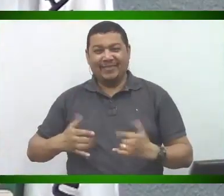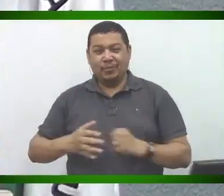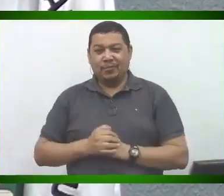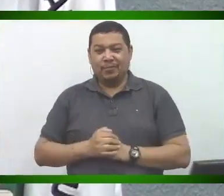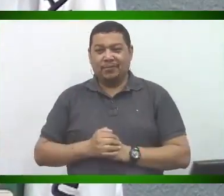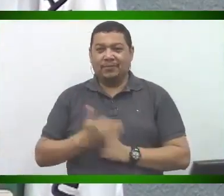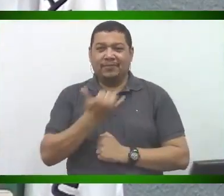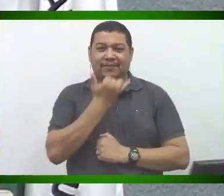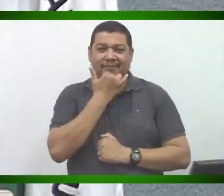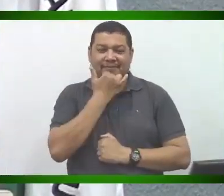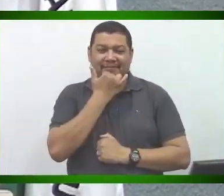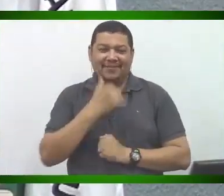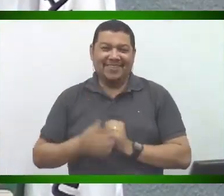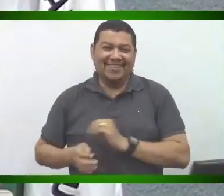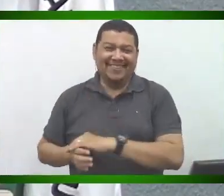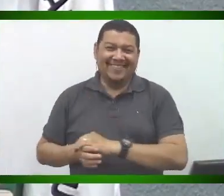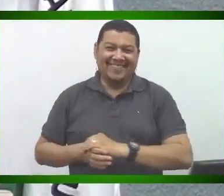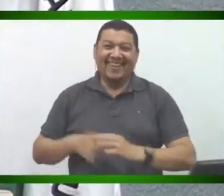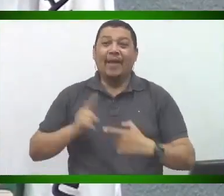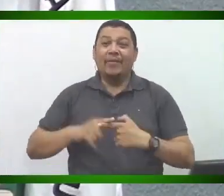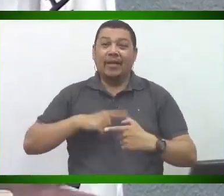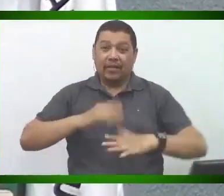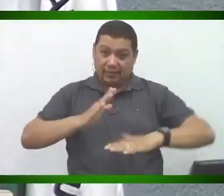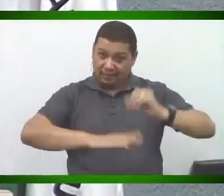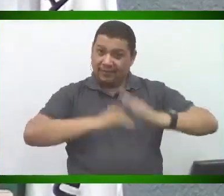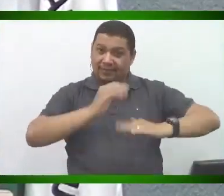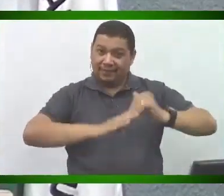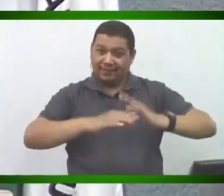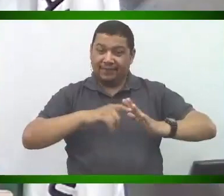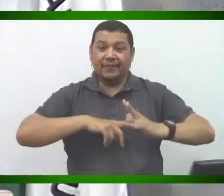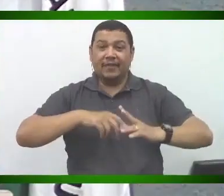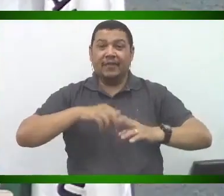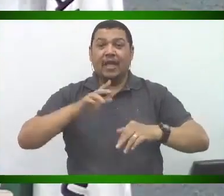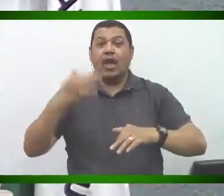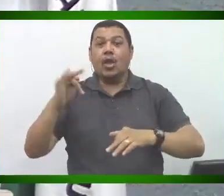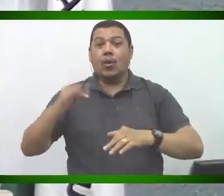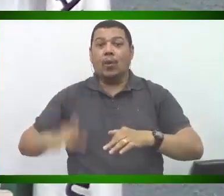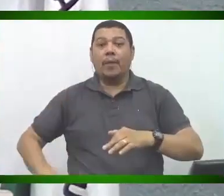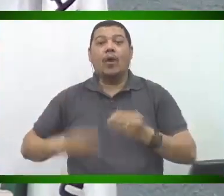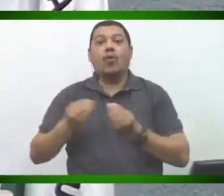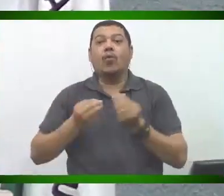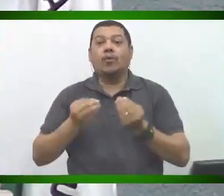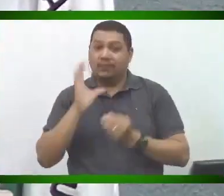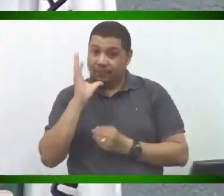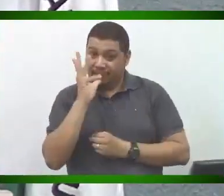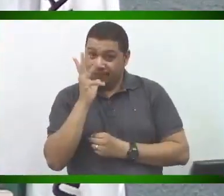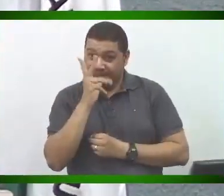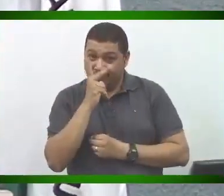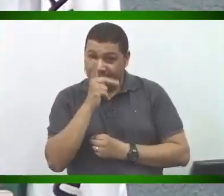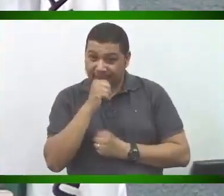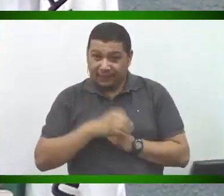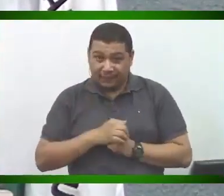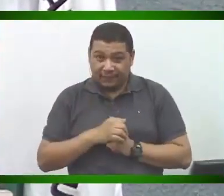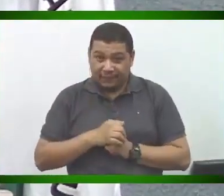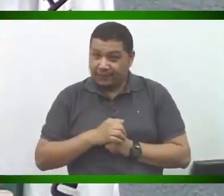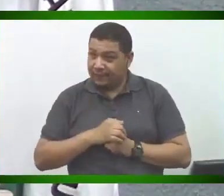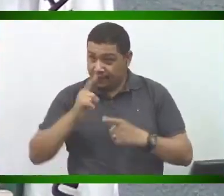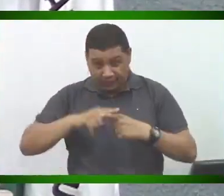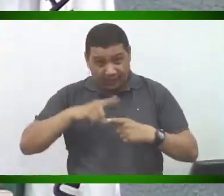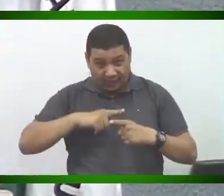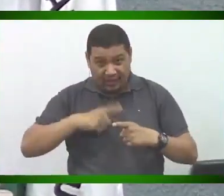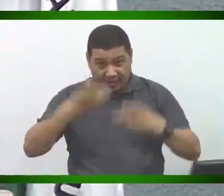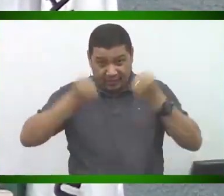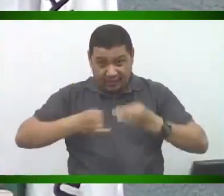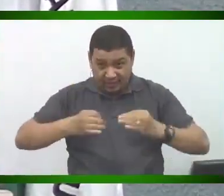está preocupada? Ela está no período de experiência e está com a perna fraturada. Será que demora, vereador? Aqui eu quero